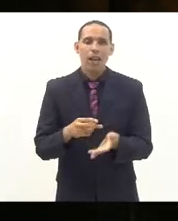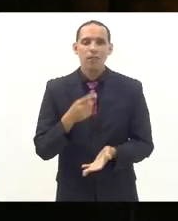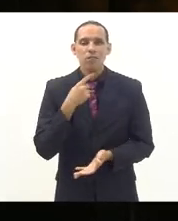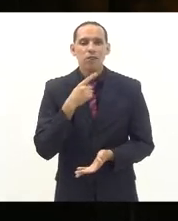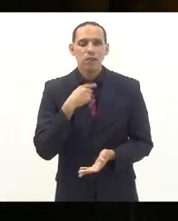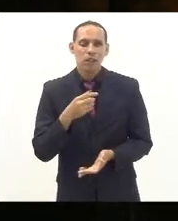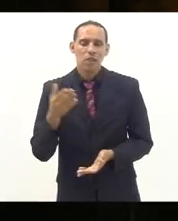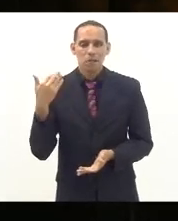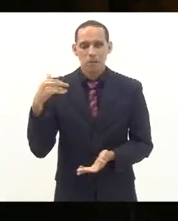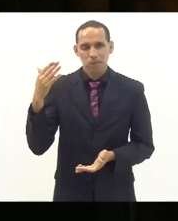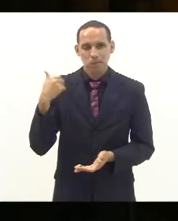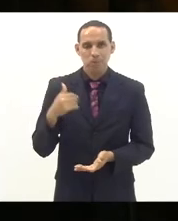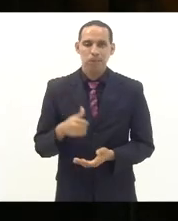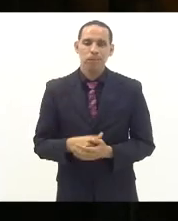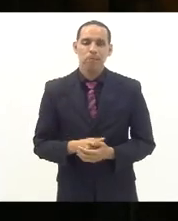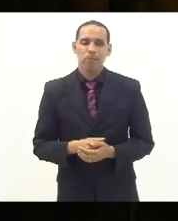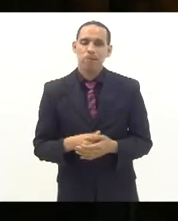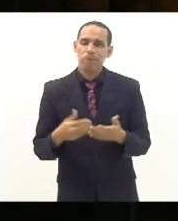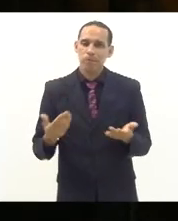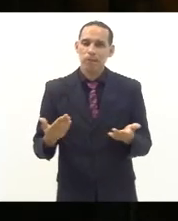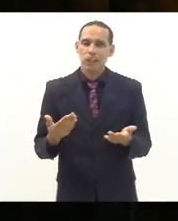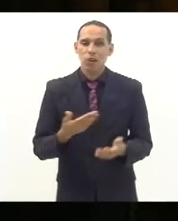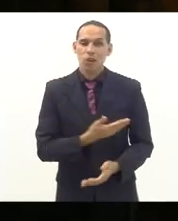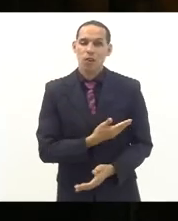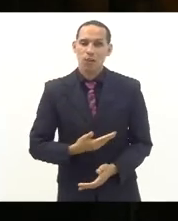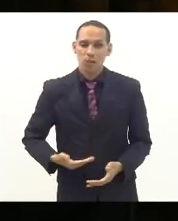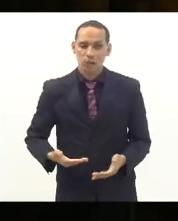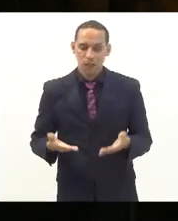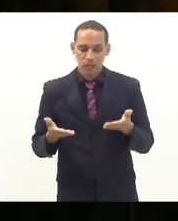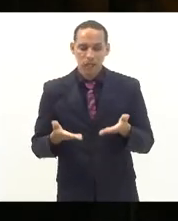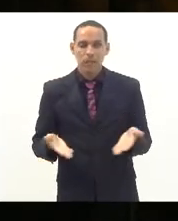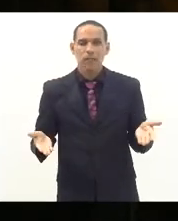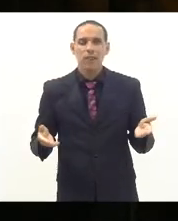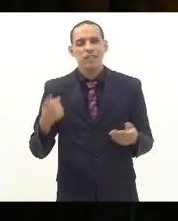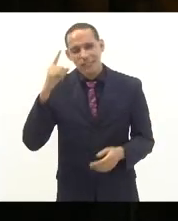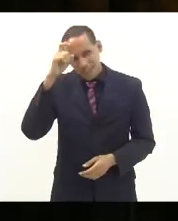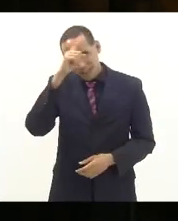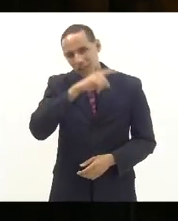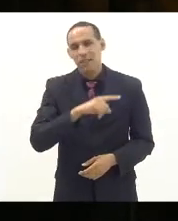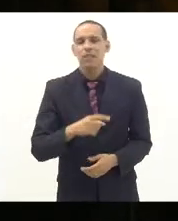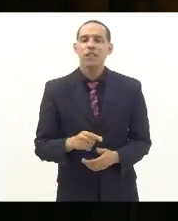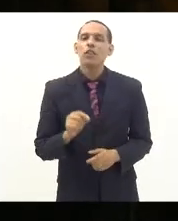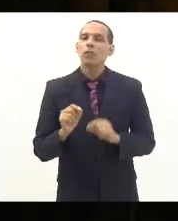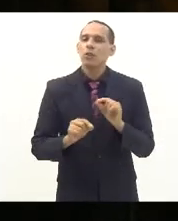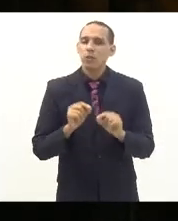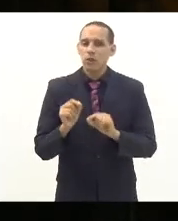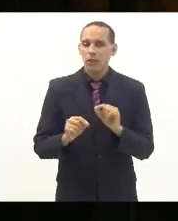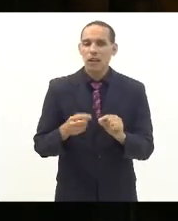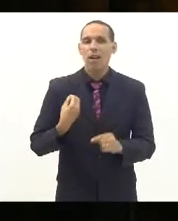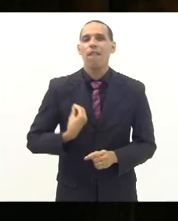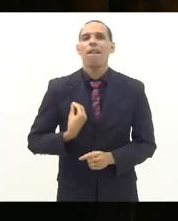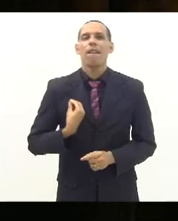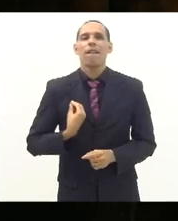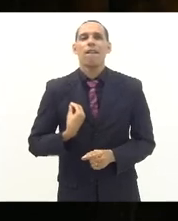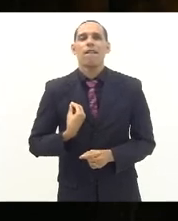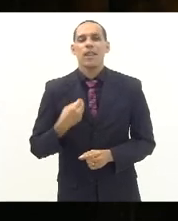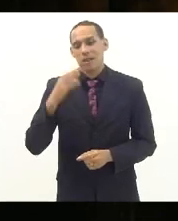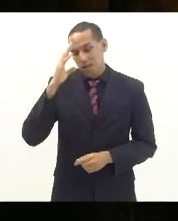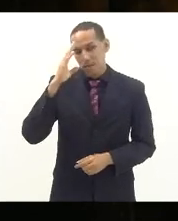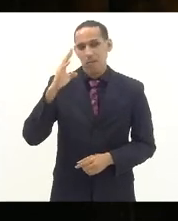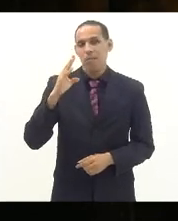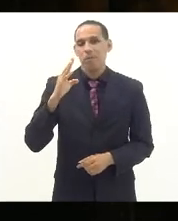passada Então esse governo ele tem uma dificuldade de priorizar a vida das pessoas de